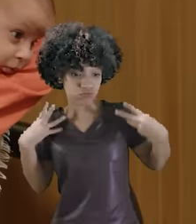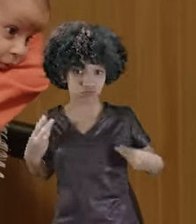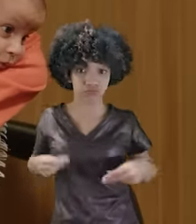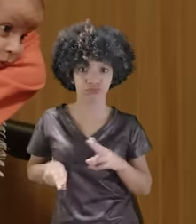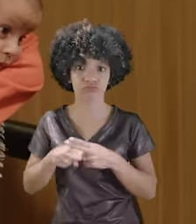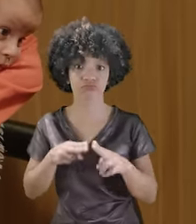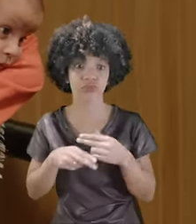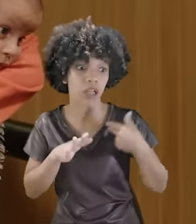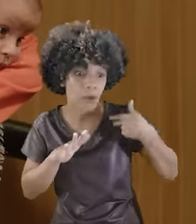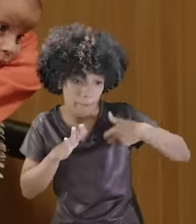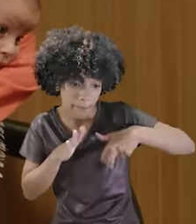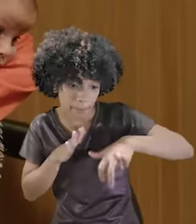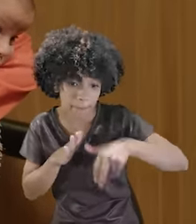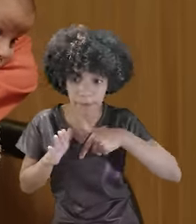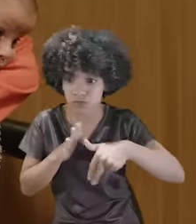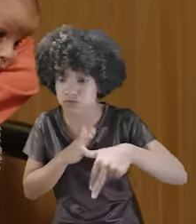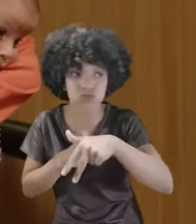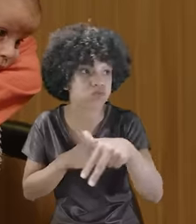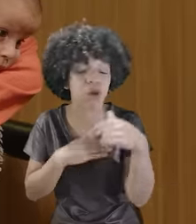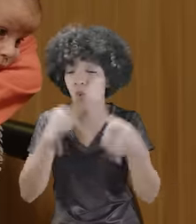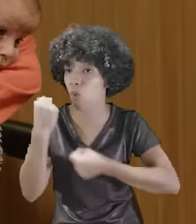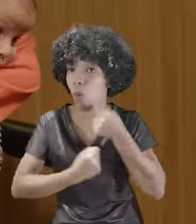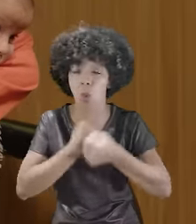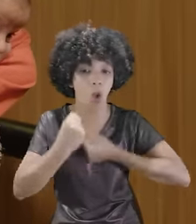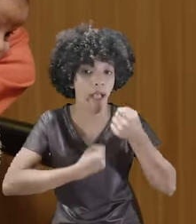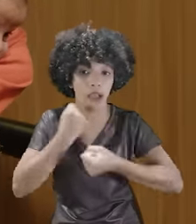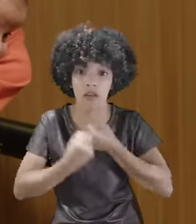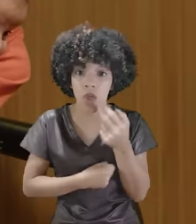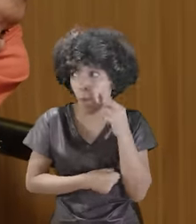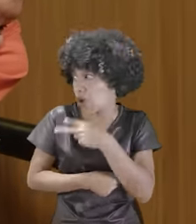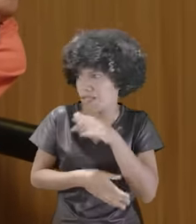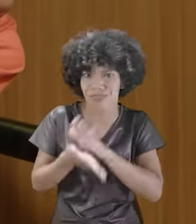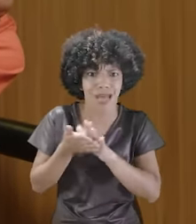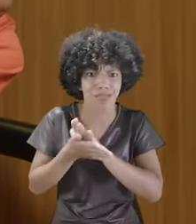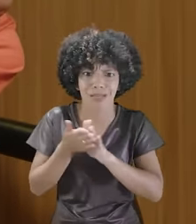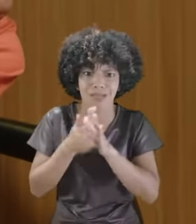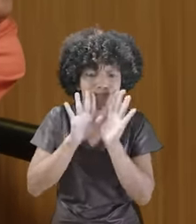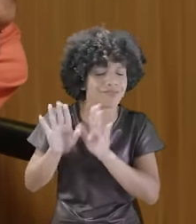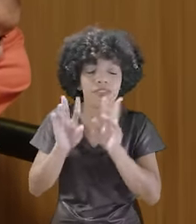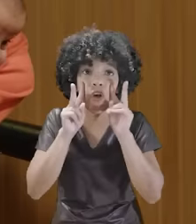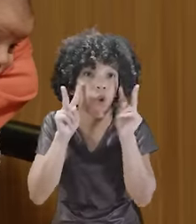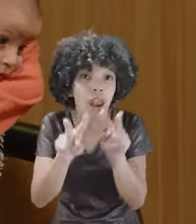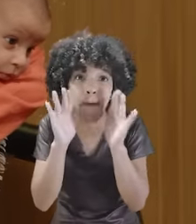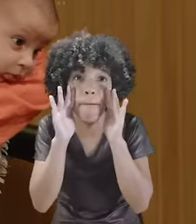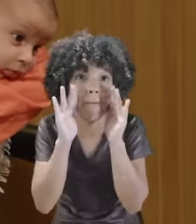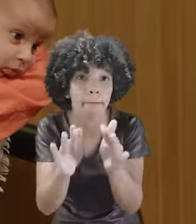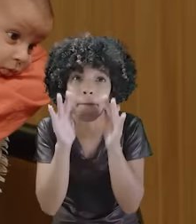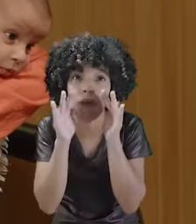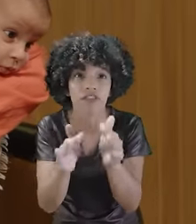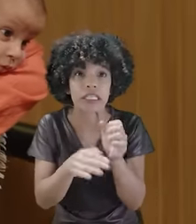colocou na porta e comecei a conhecer no olhar para trás não sei o que vai acontecer na atrás mas não quero olha aquela para frente